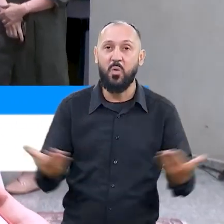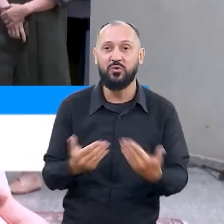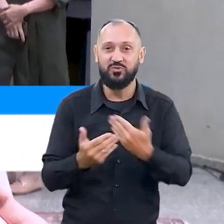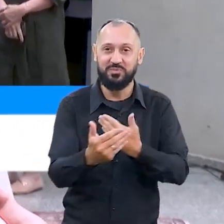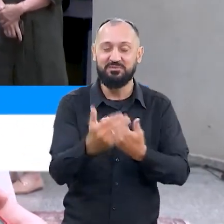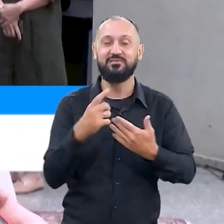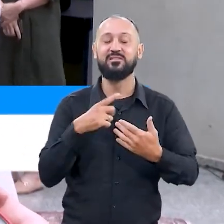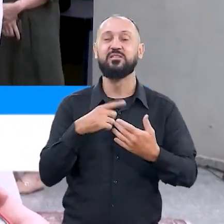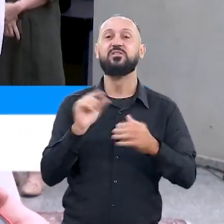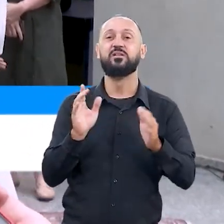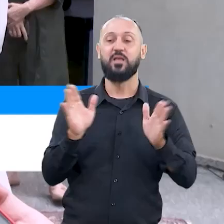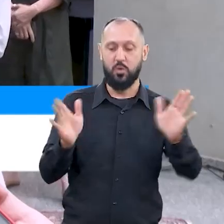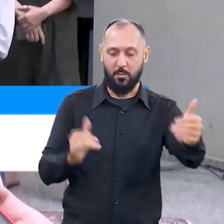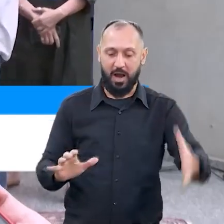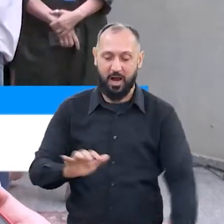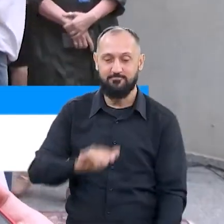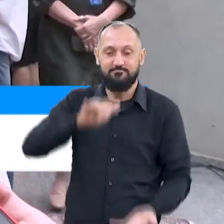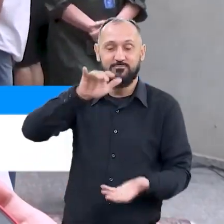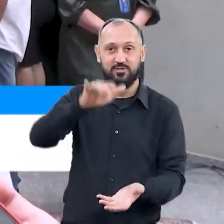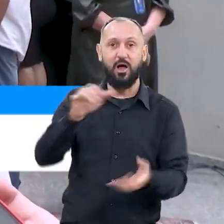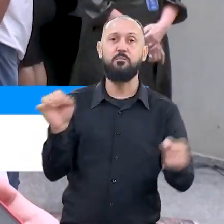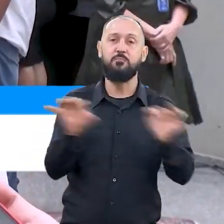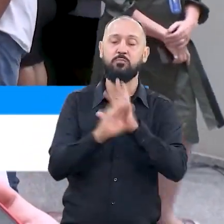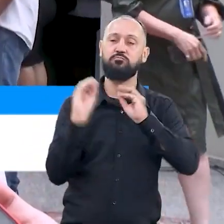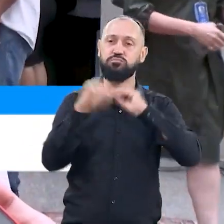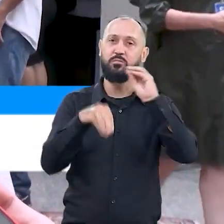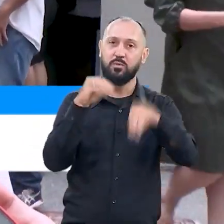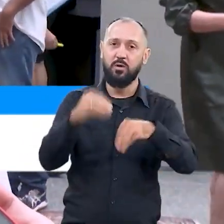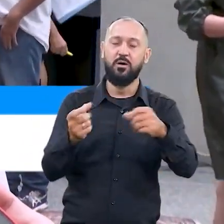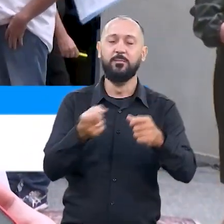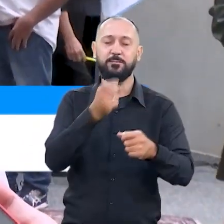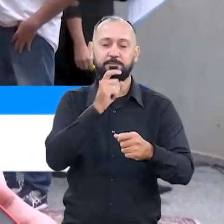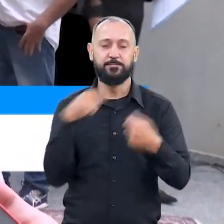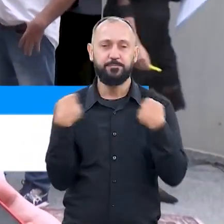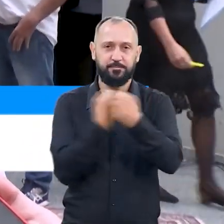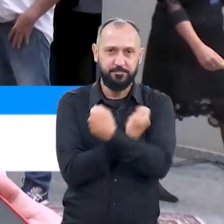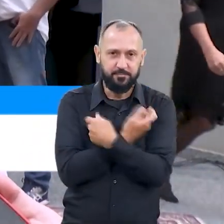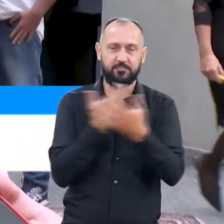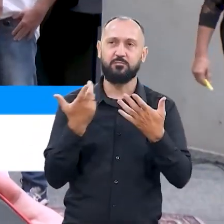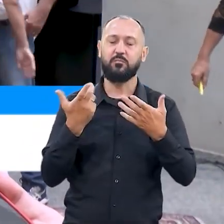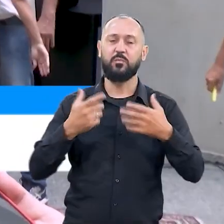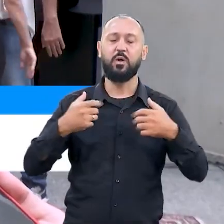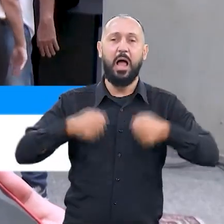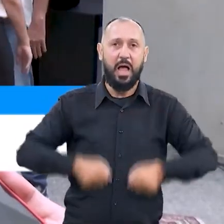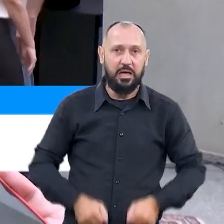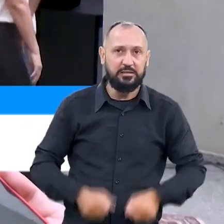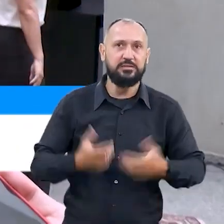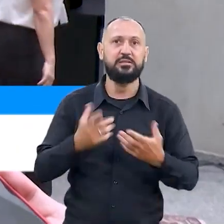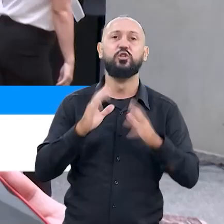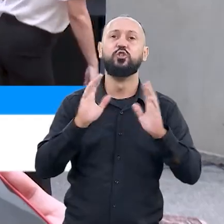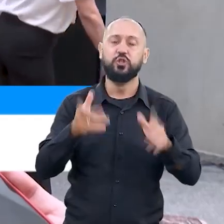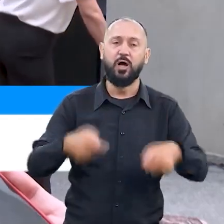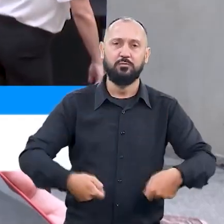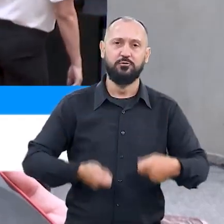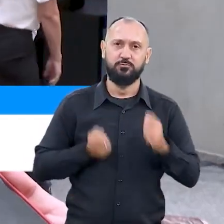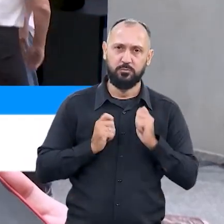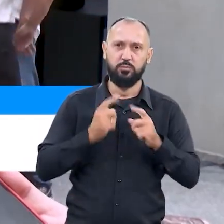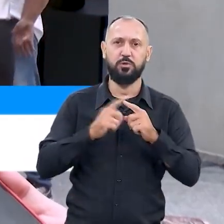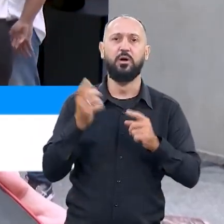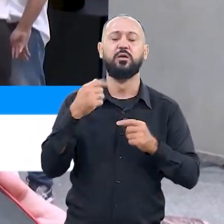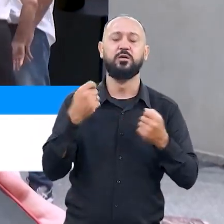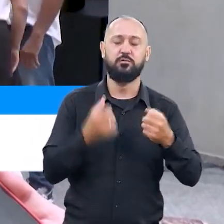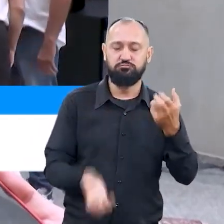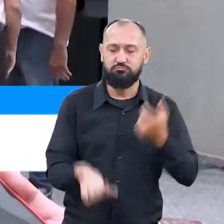já receber as doações hoje. Então a gente já tem uma caixa repleta, né, de cobertores e doações de agasalhos, tudo isso me deixa muito feliz.